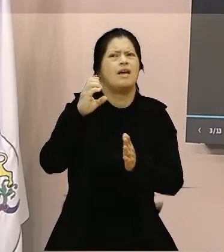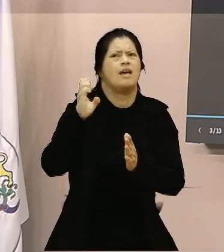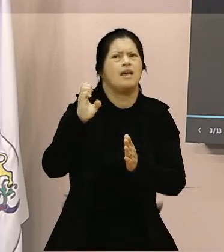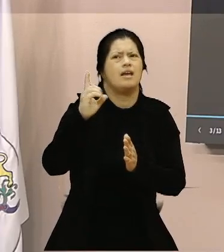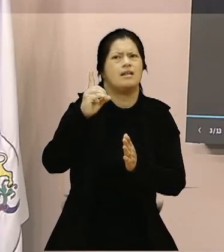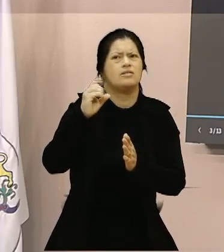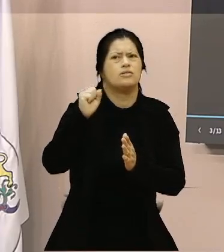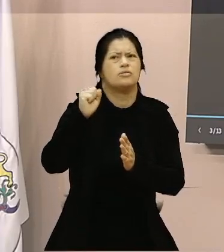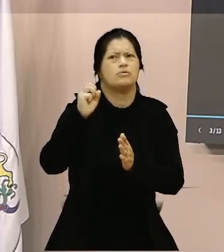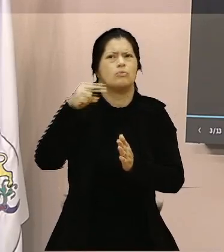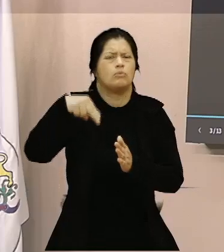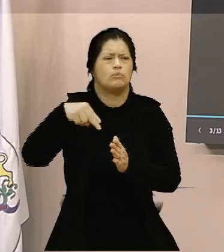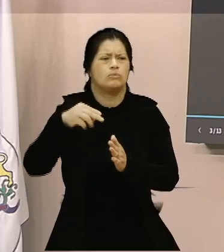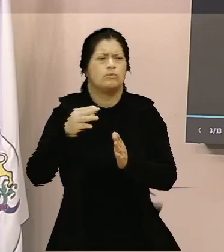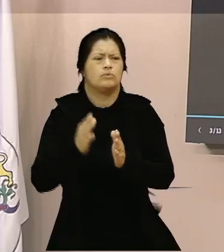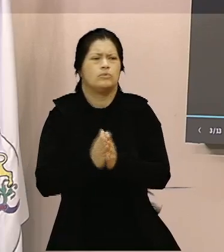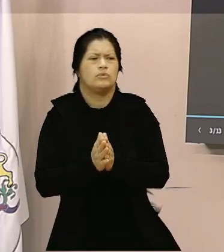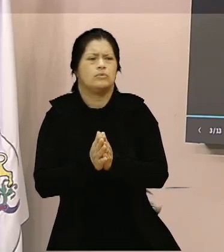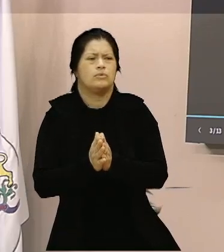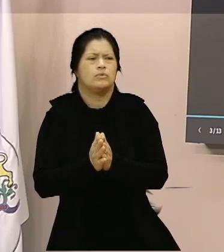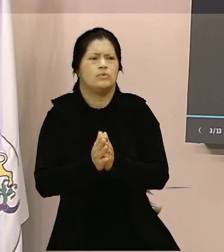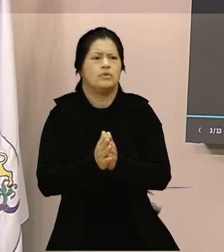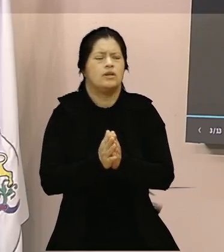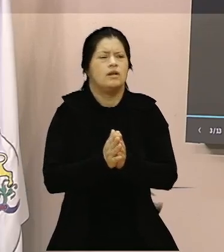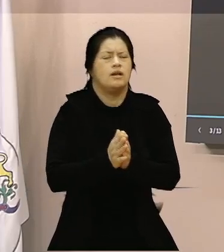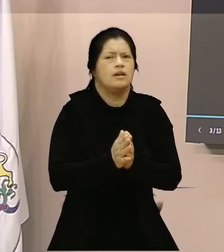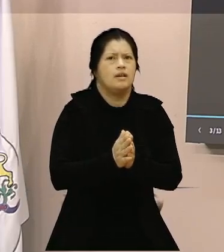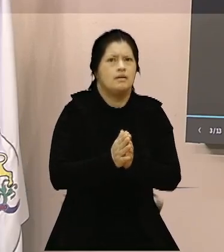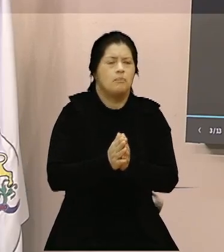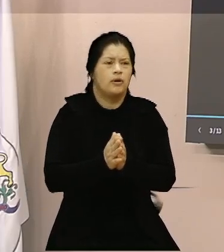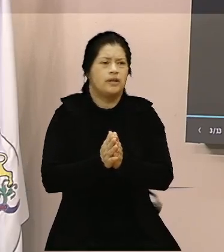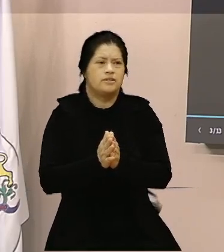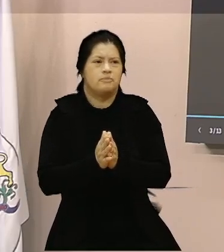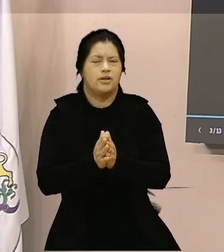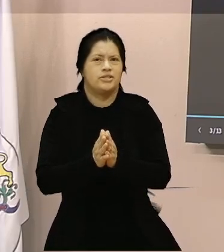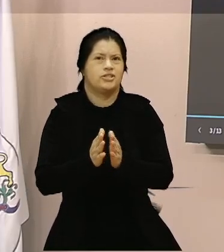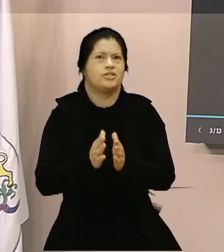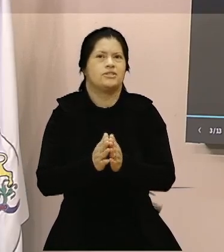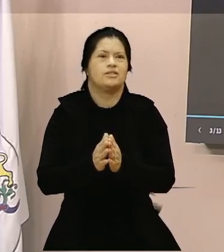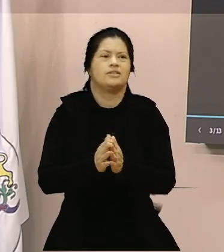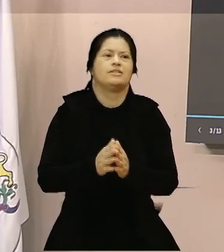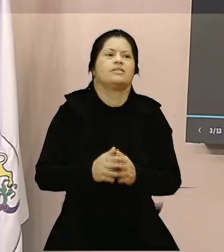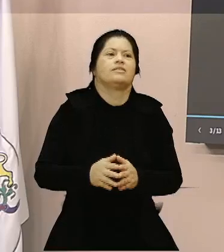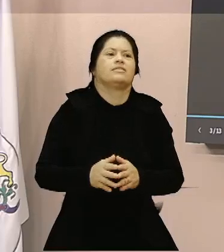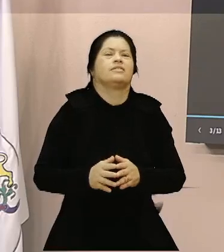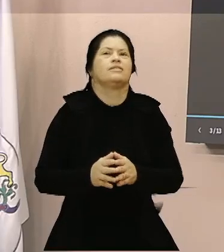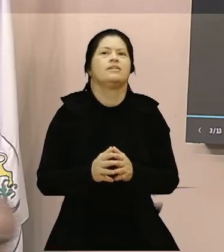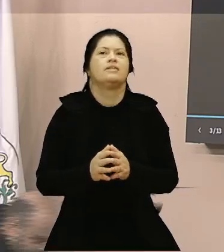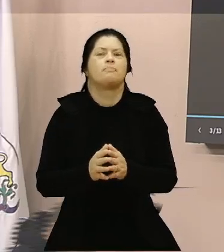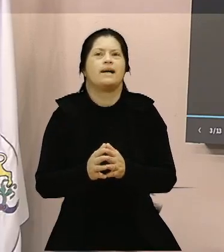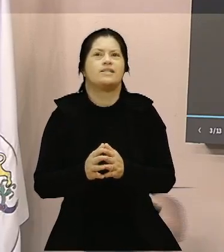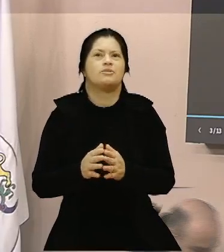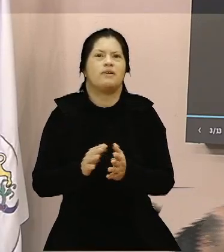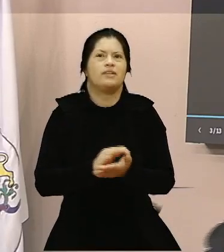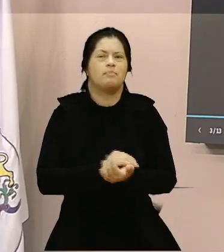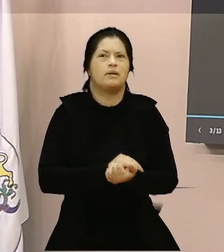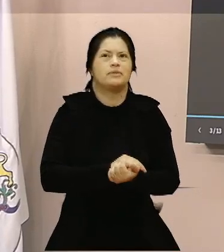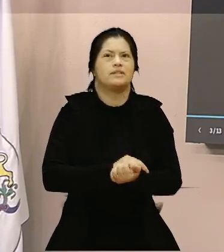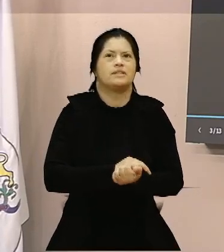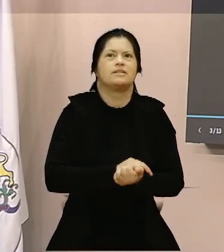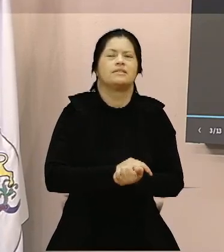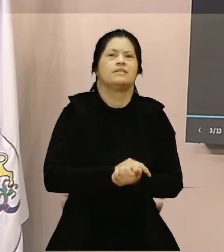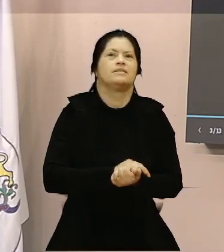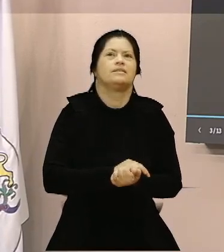ali. Então, pessoal, na continuação, eu coloquei ali os acessos, os principais nossos aqui de Caxias, onde